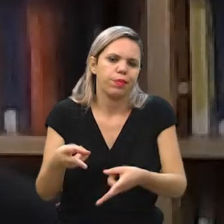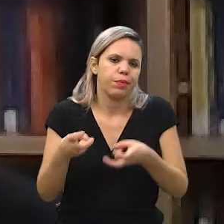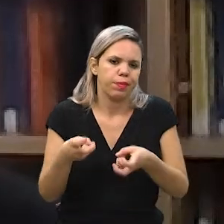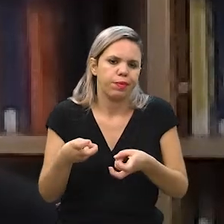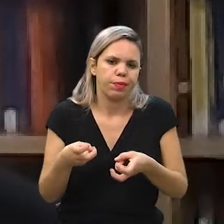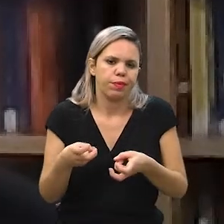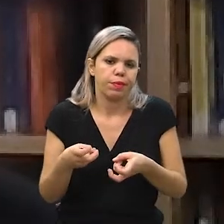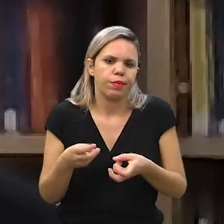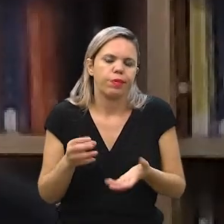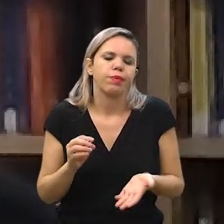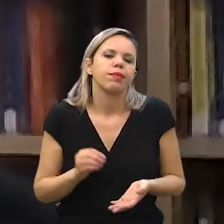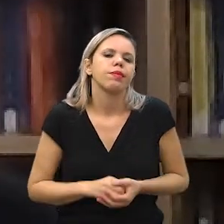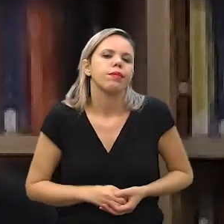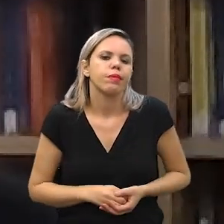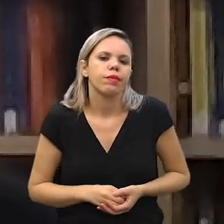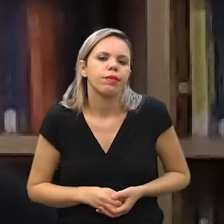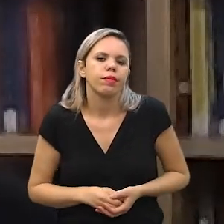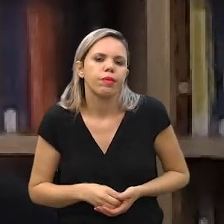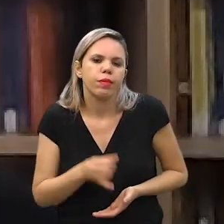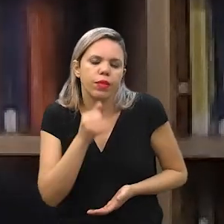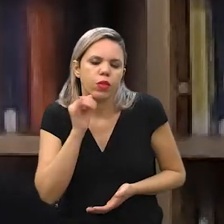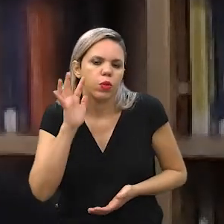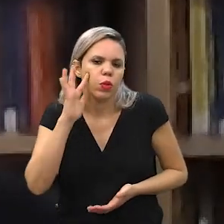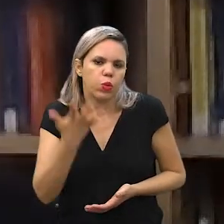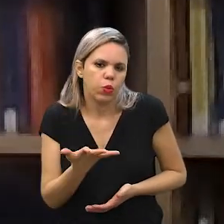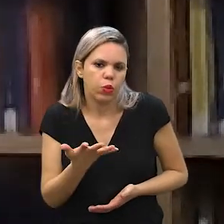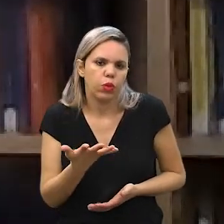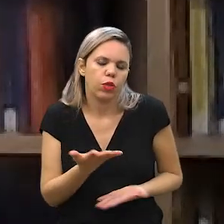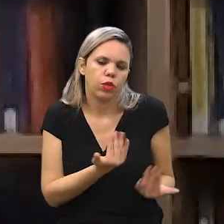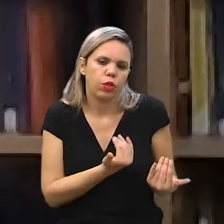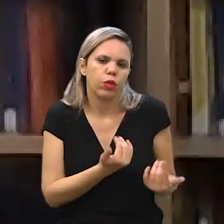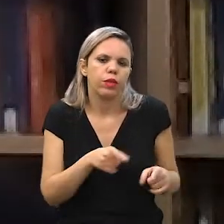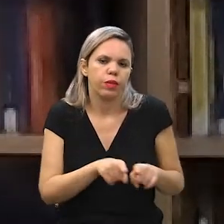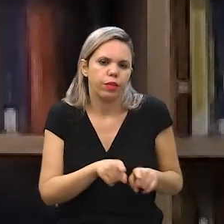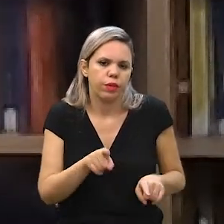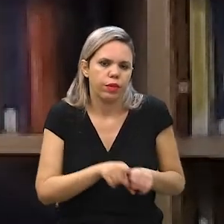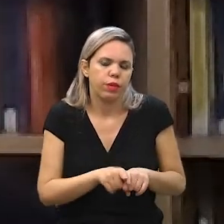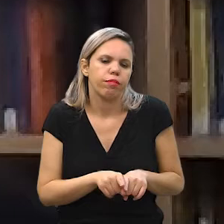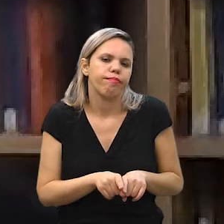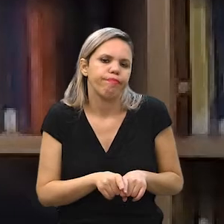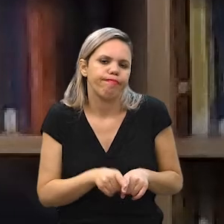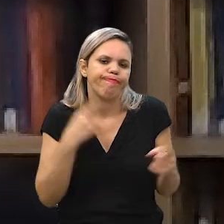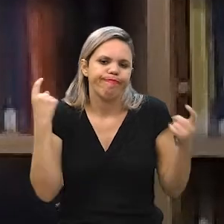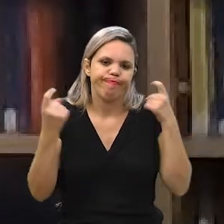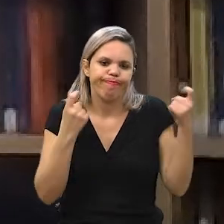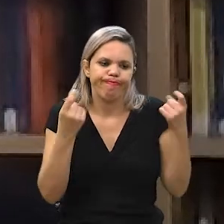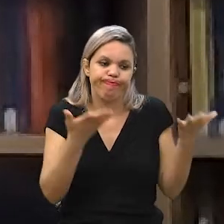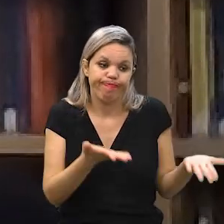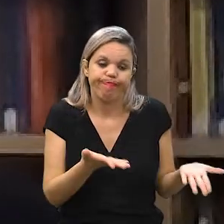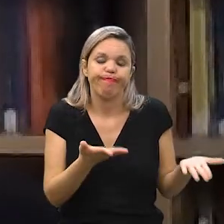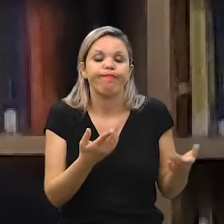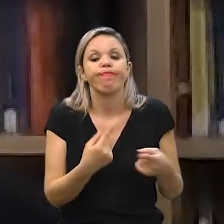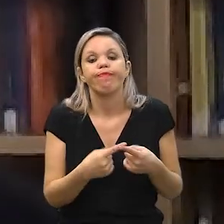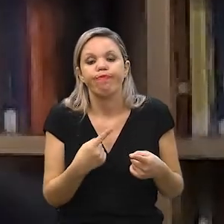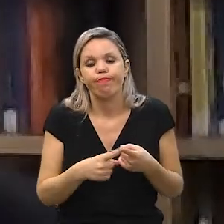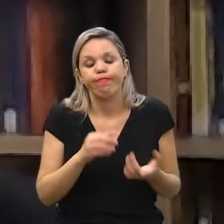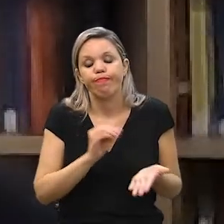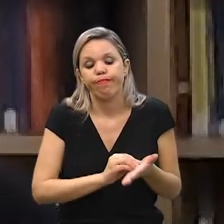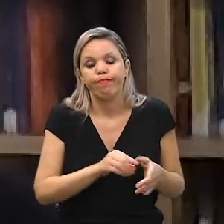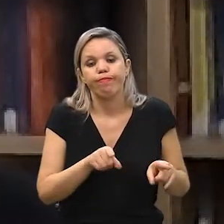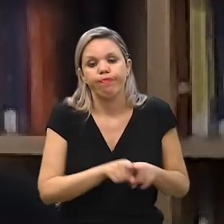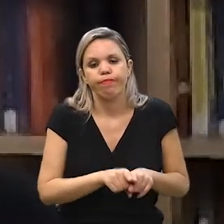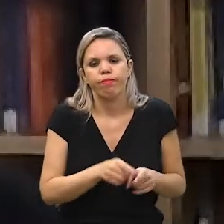aí as deficiências, né? Os resultados dos jovens realmente despertam muito a preocupação, né? Você veja